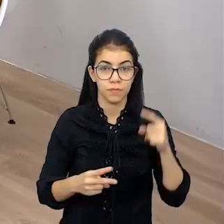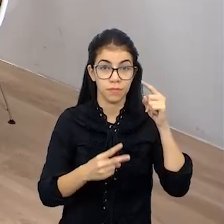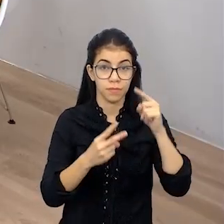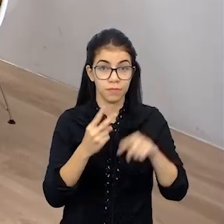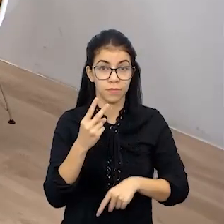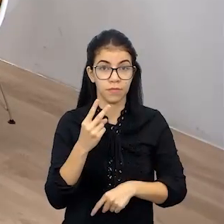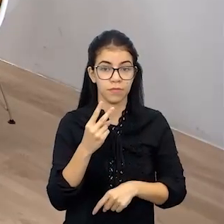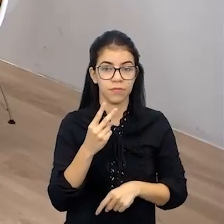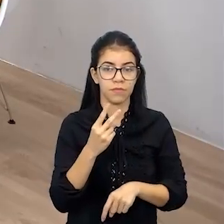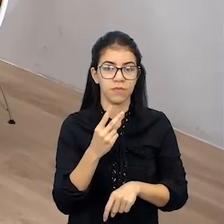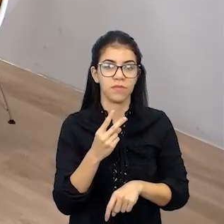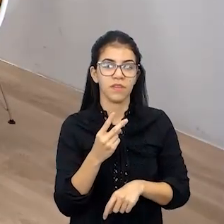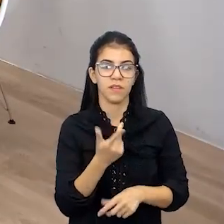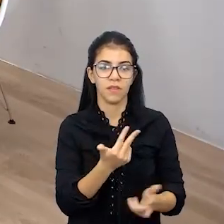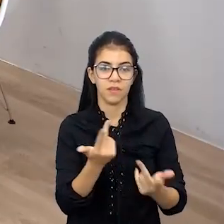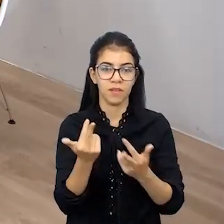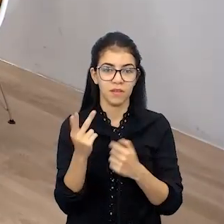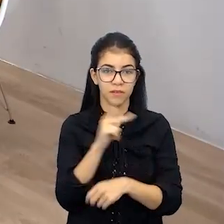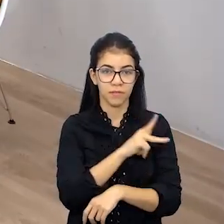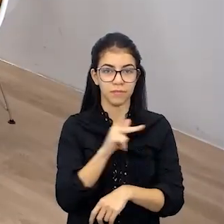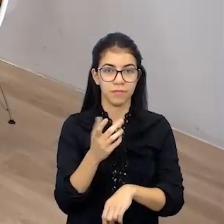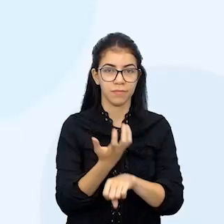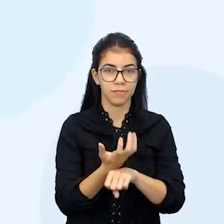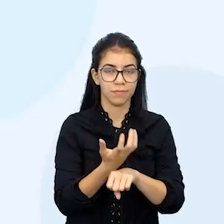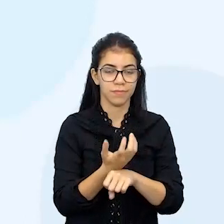para puxar e... somos dois aqui.